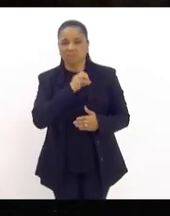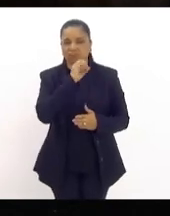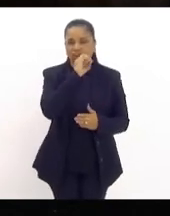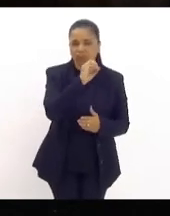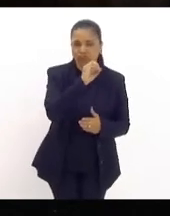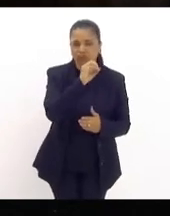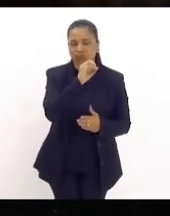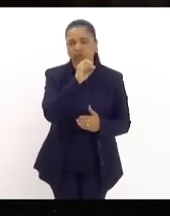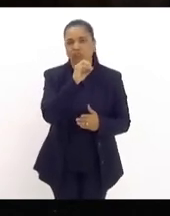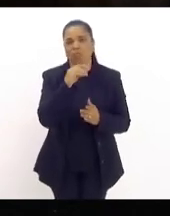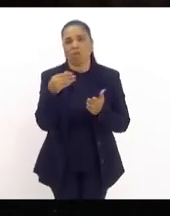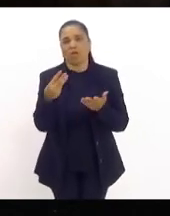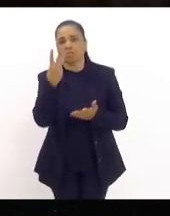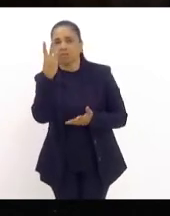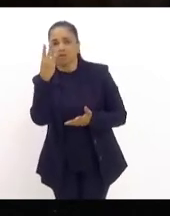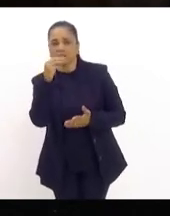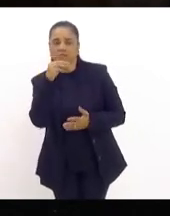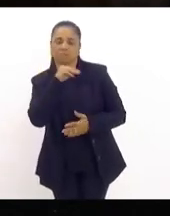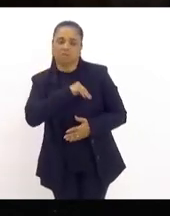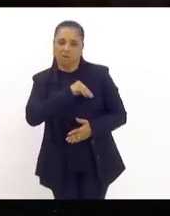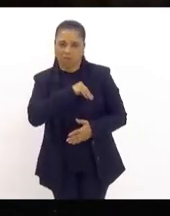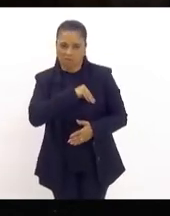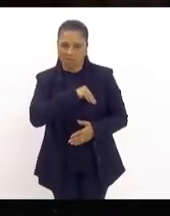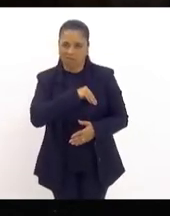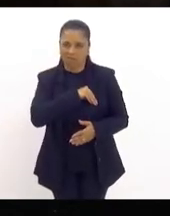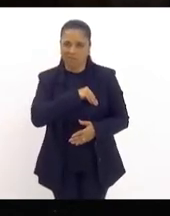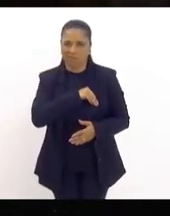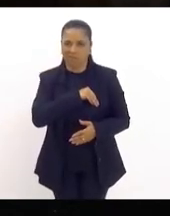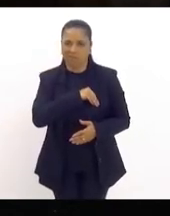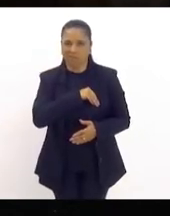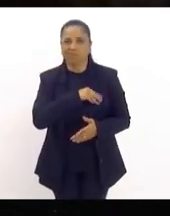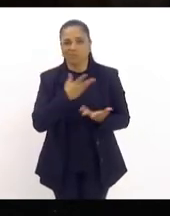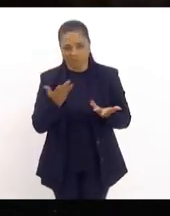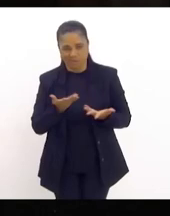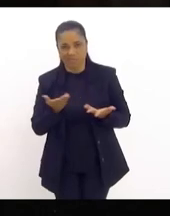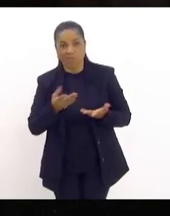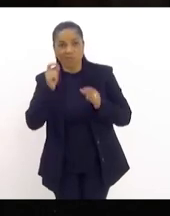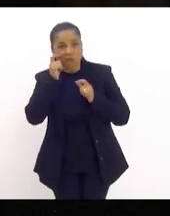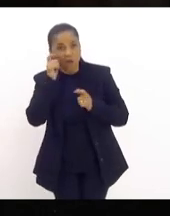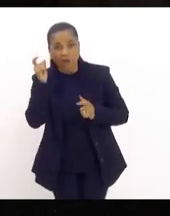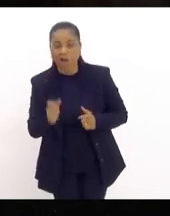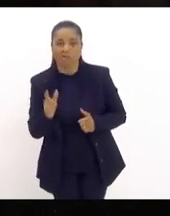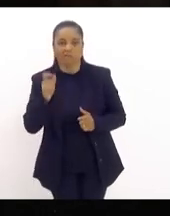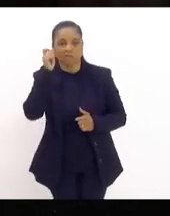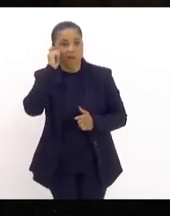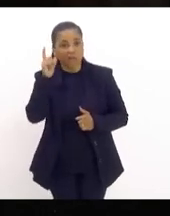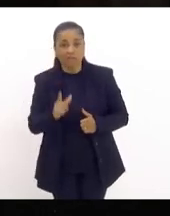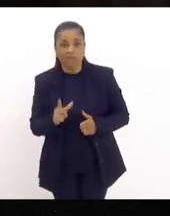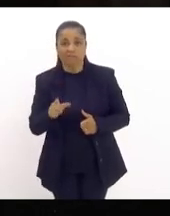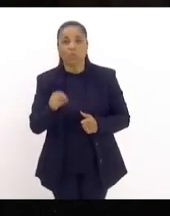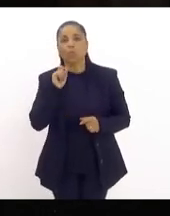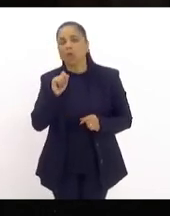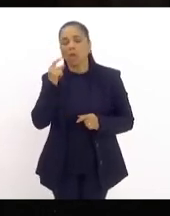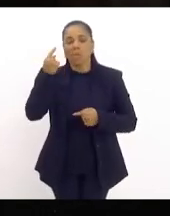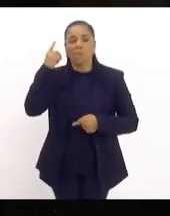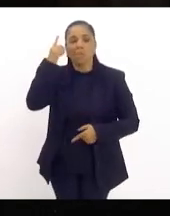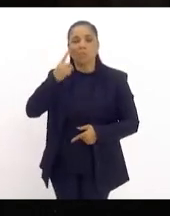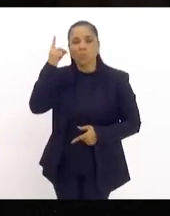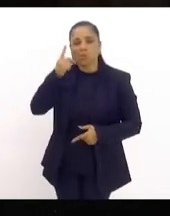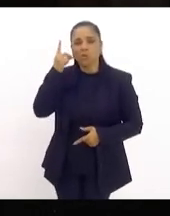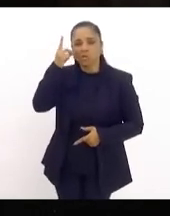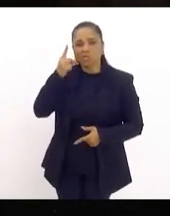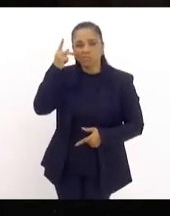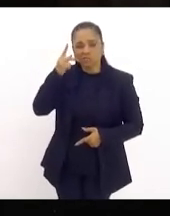menos importante, a gente precisa ficar sempre muito atento, porque estava falando aqui da política do Pronace, porque a gente